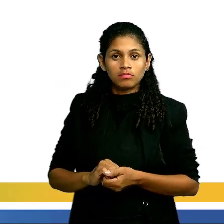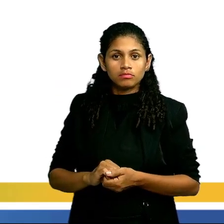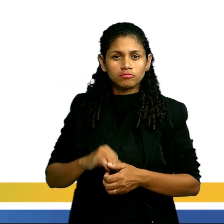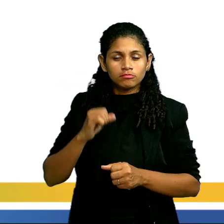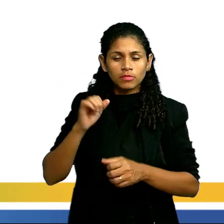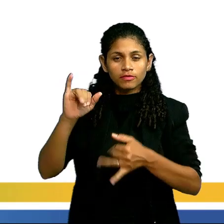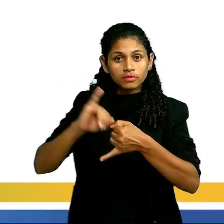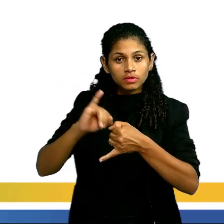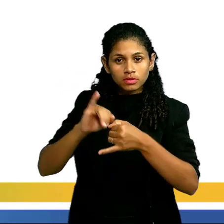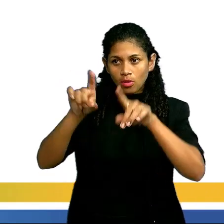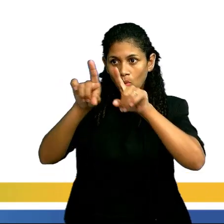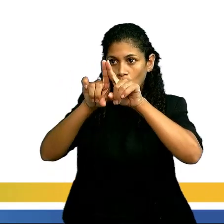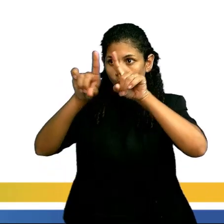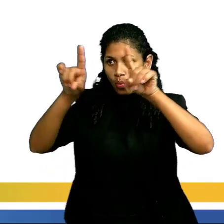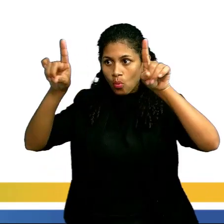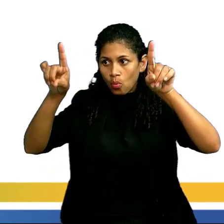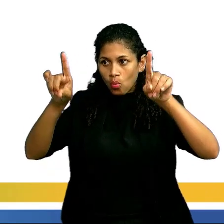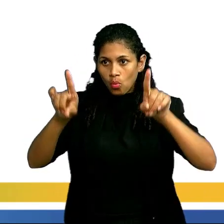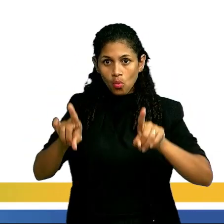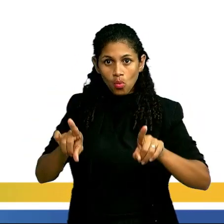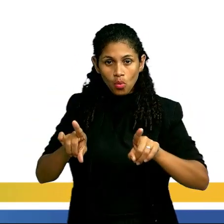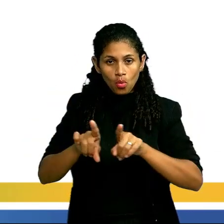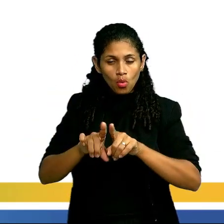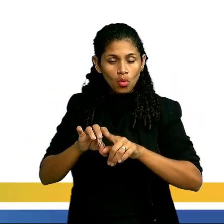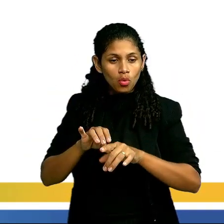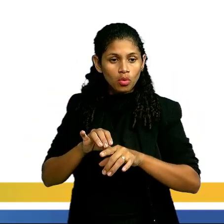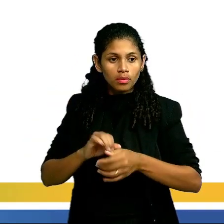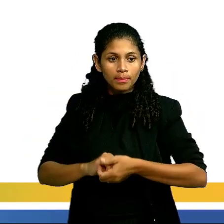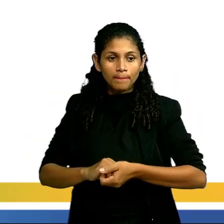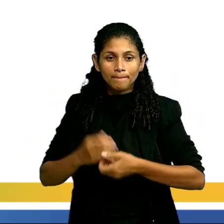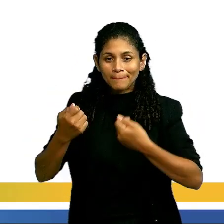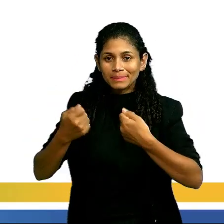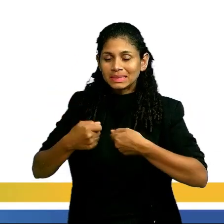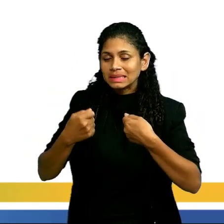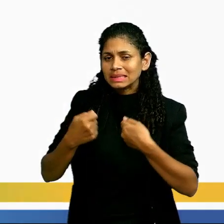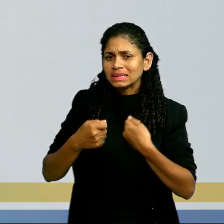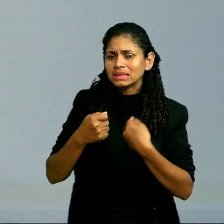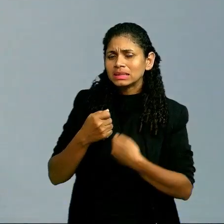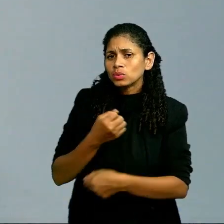aí, nós vamos ter aí 5 alternativas.